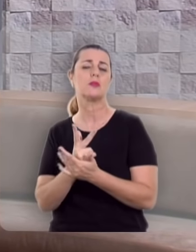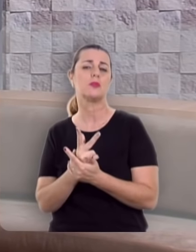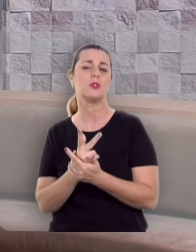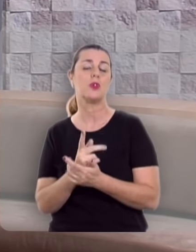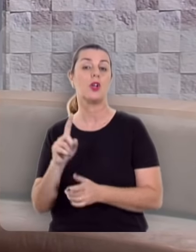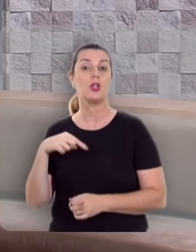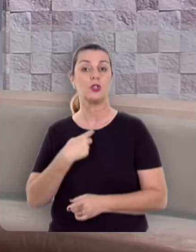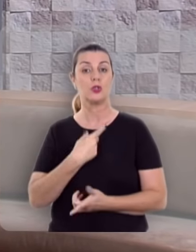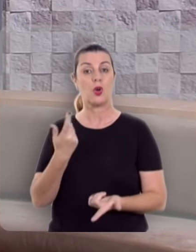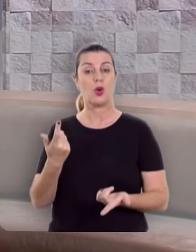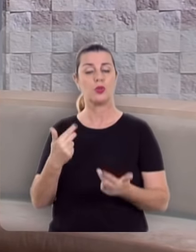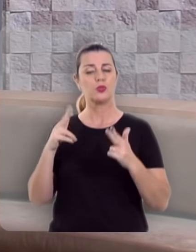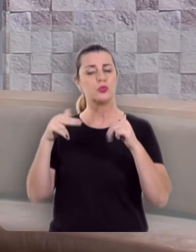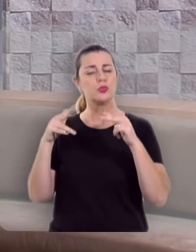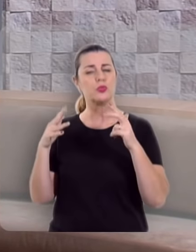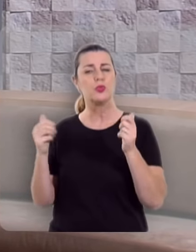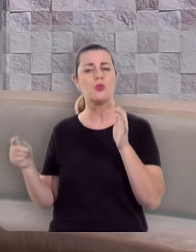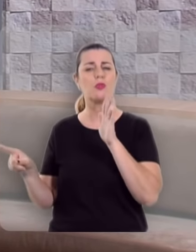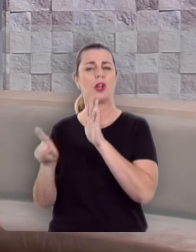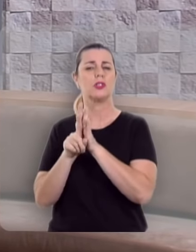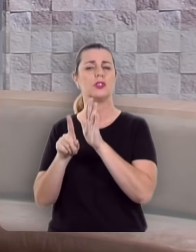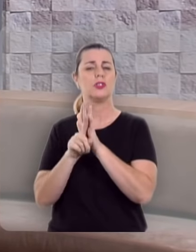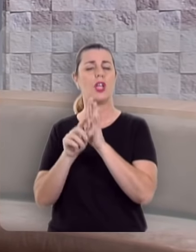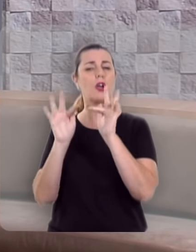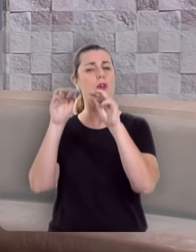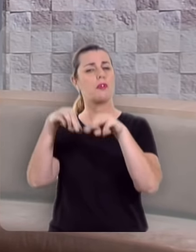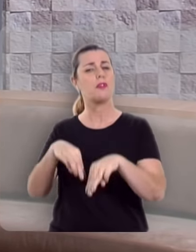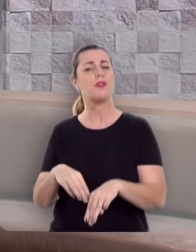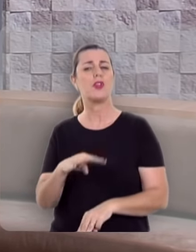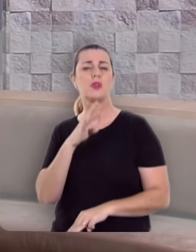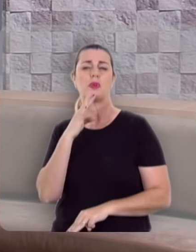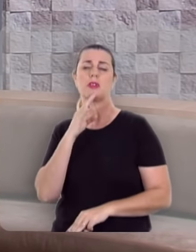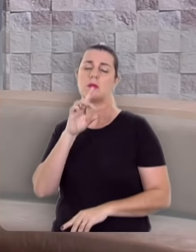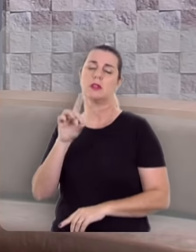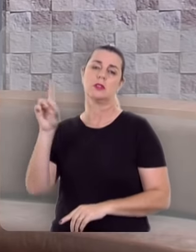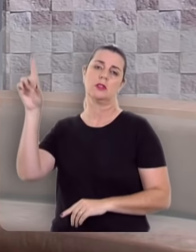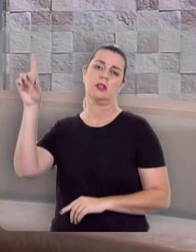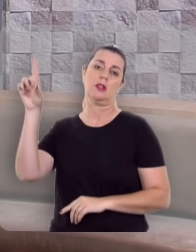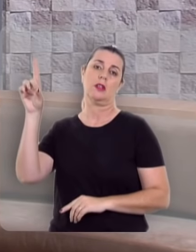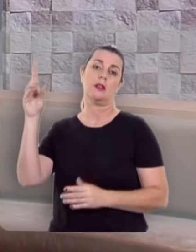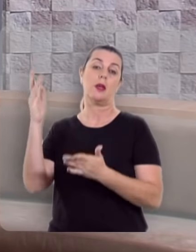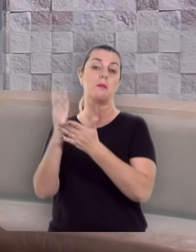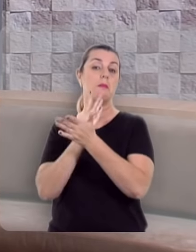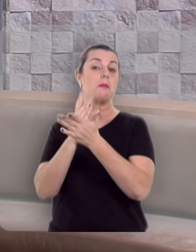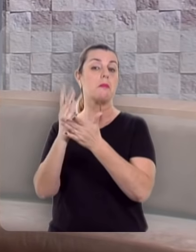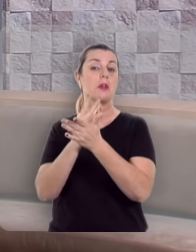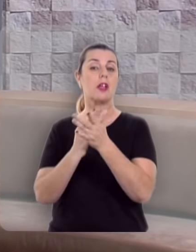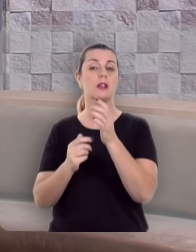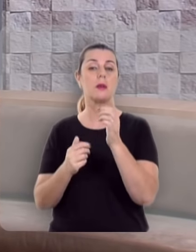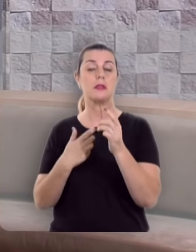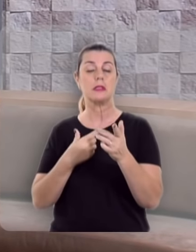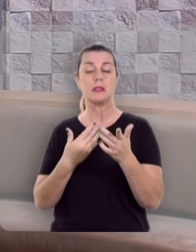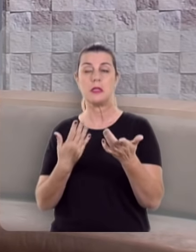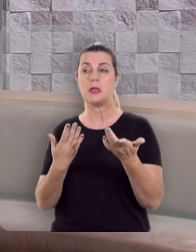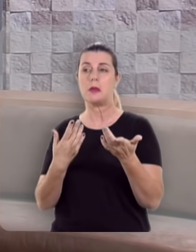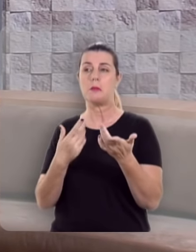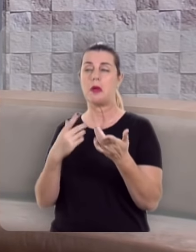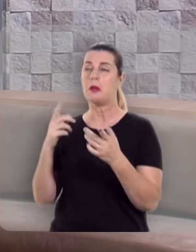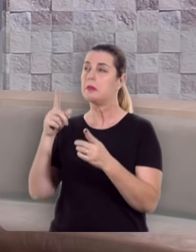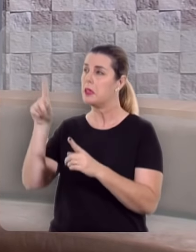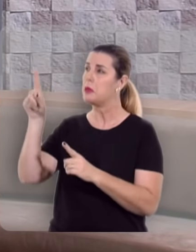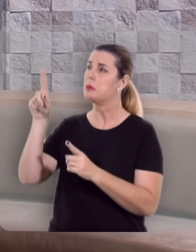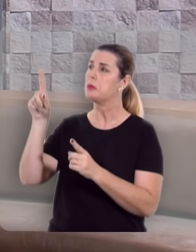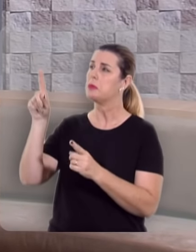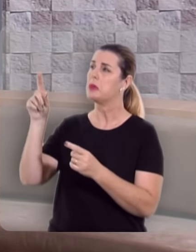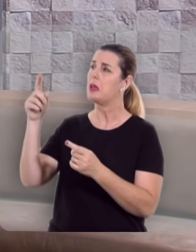outras palavras, Deus é inesgotável em seu ser. E nós jamais